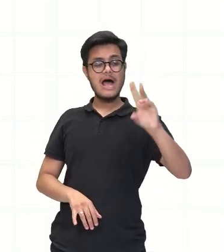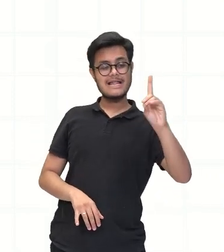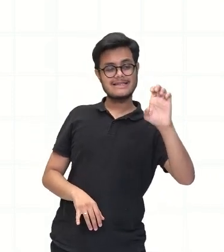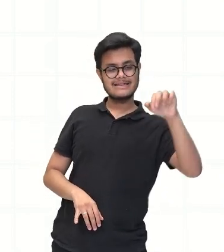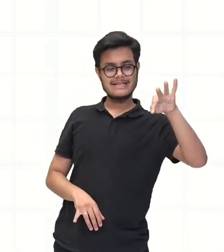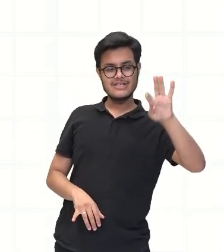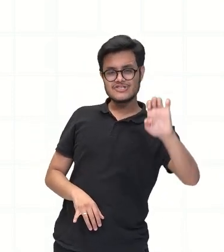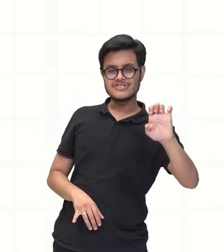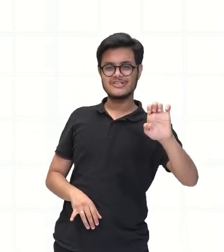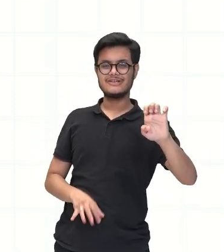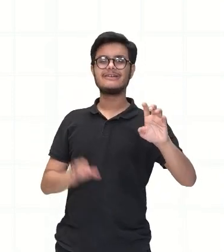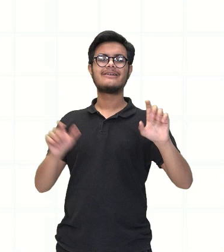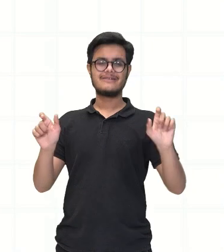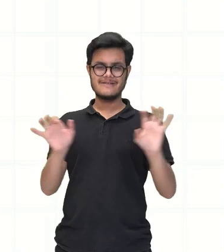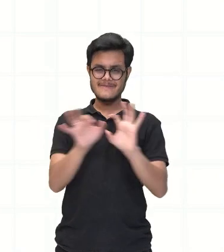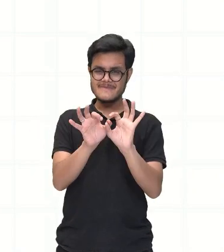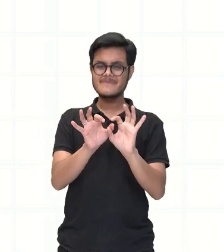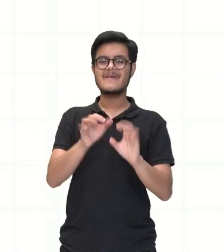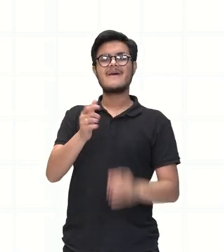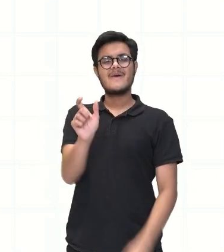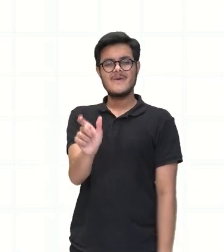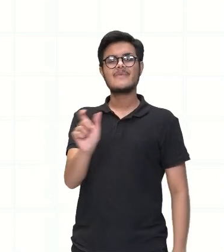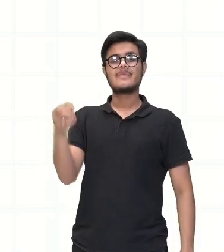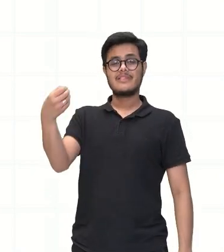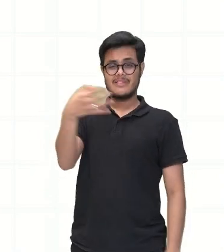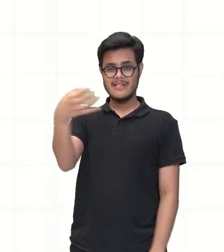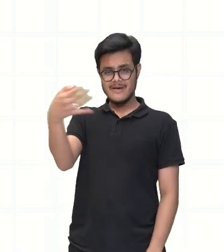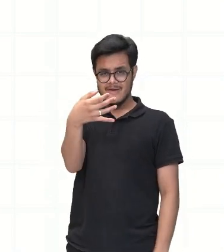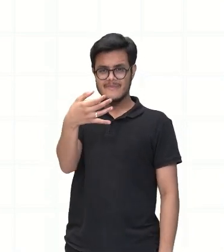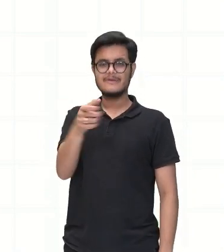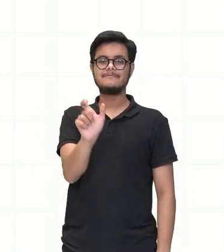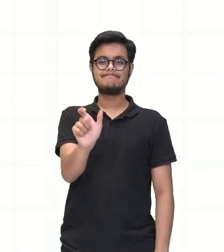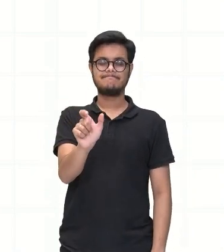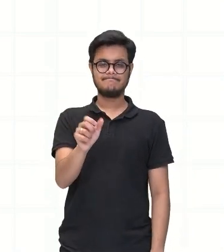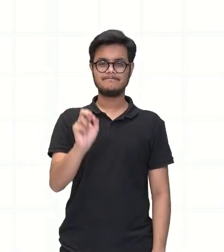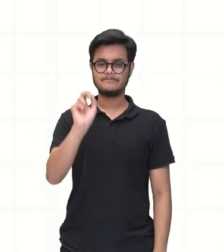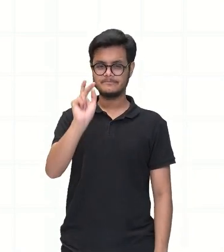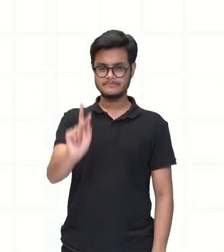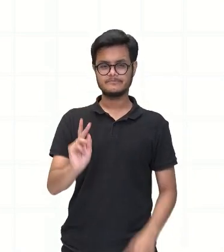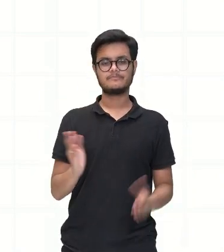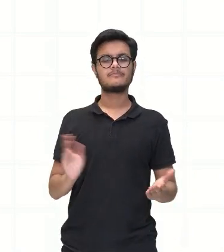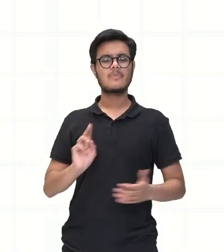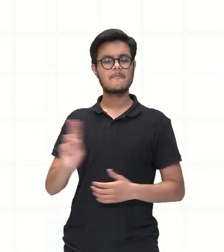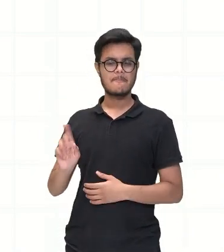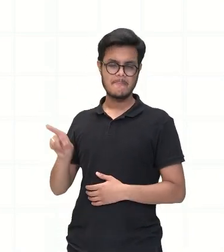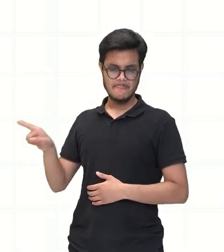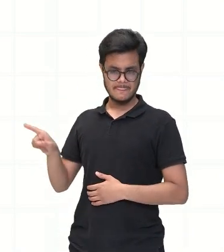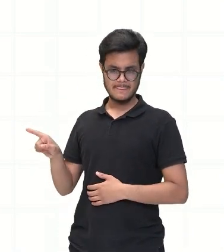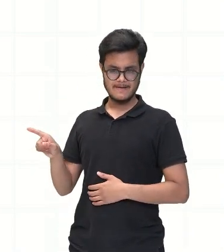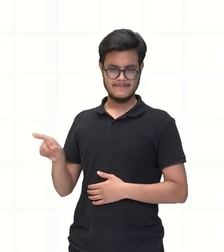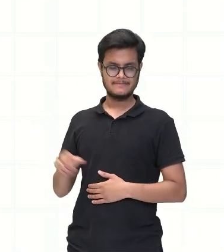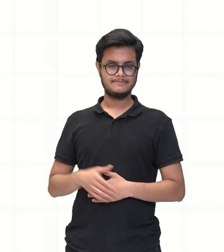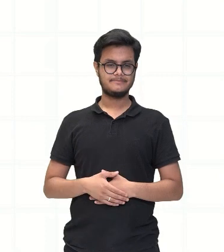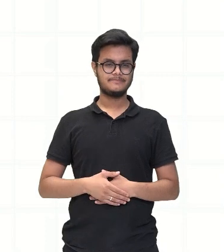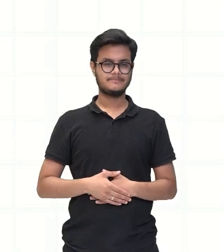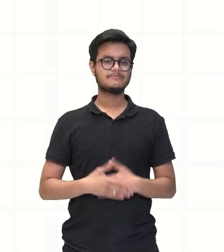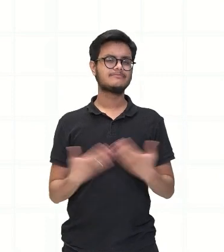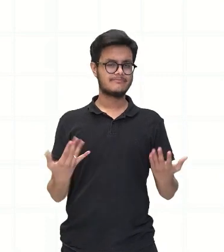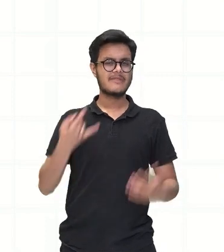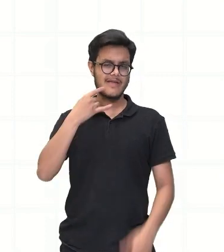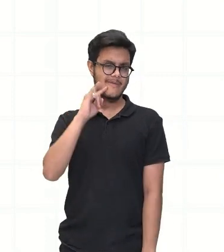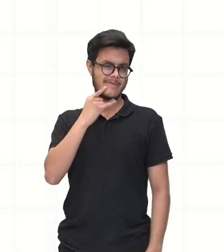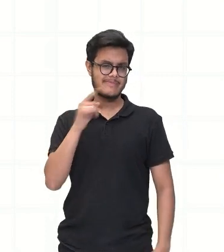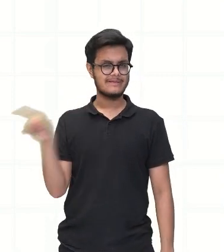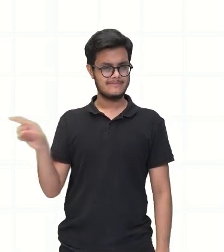vão formar novos sentidos. A palavra água mais ardente formou o nome de uma bebida